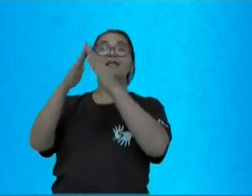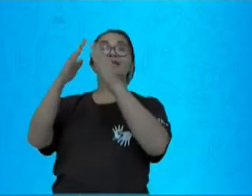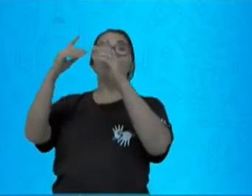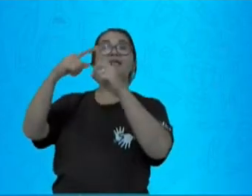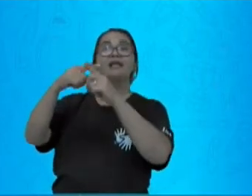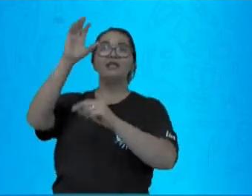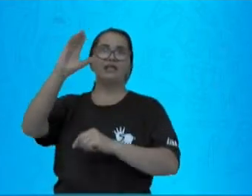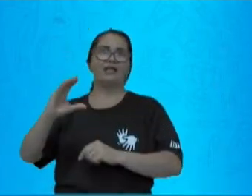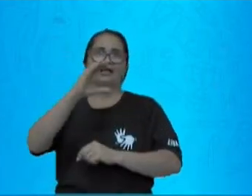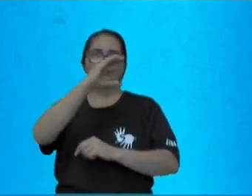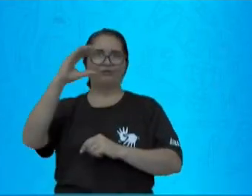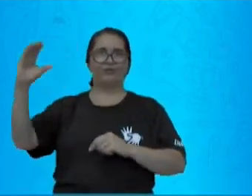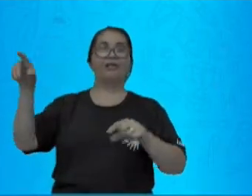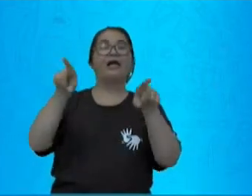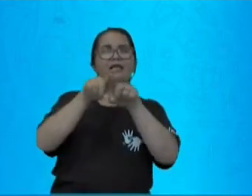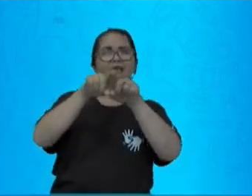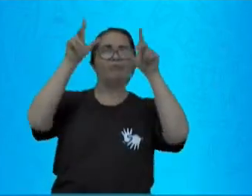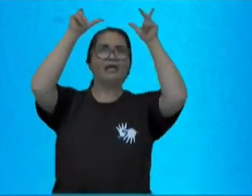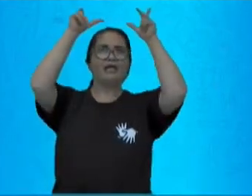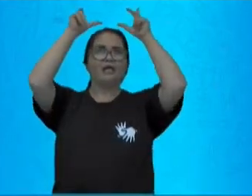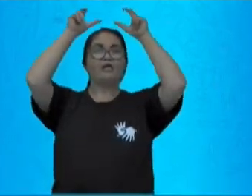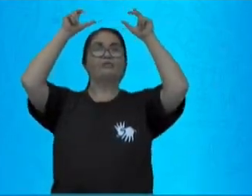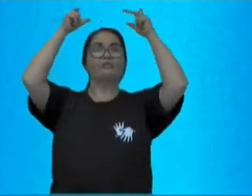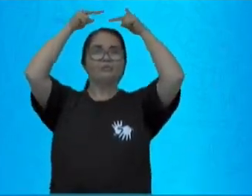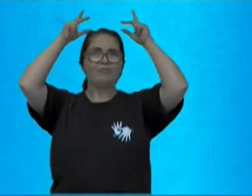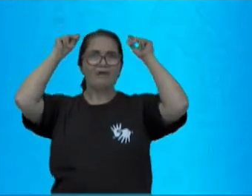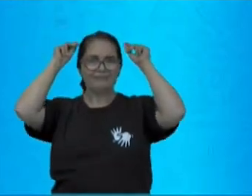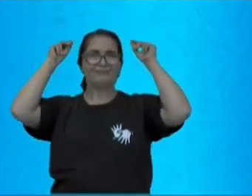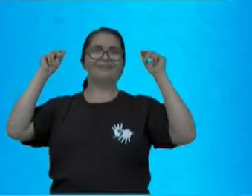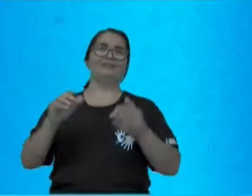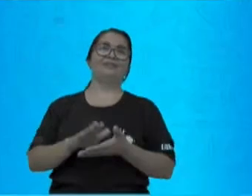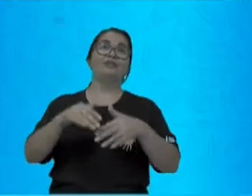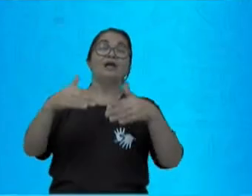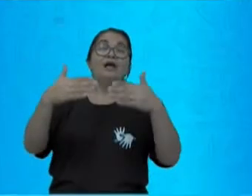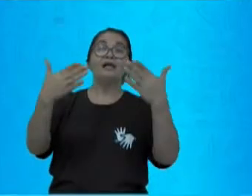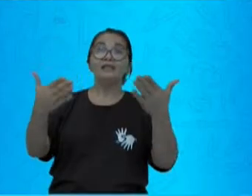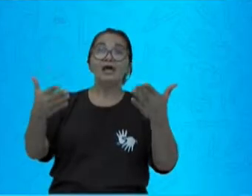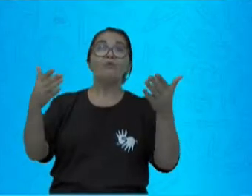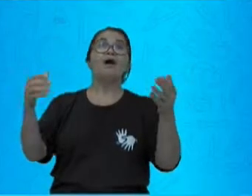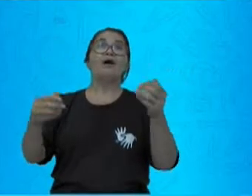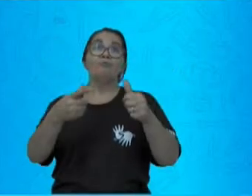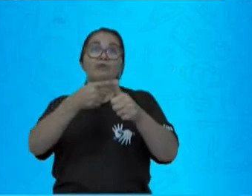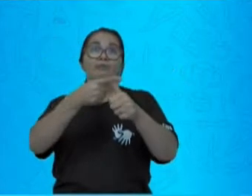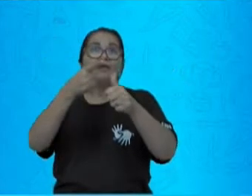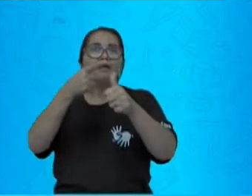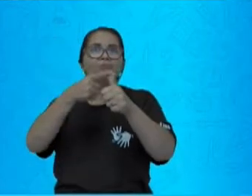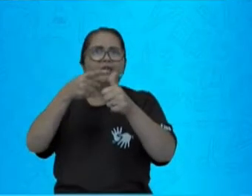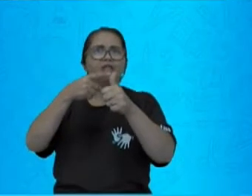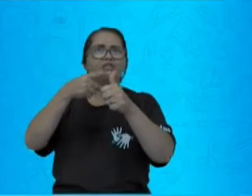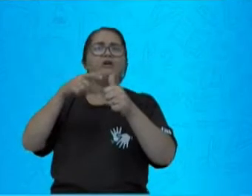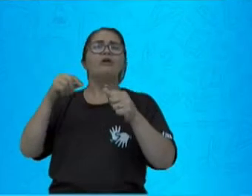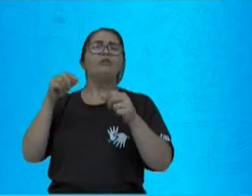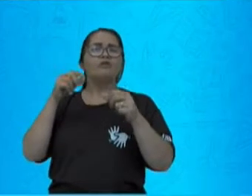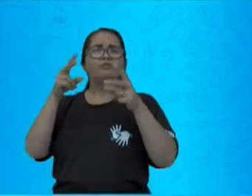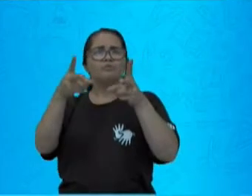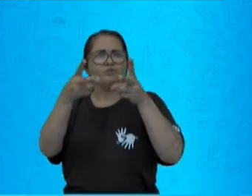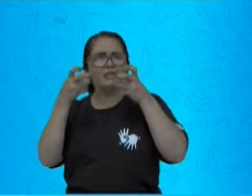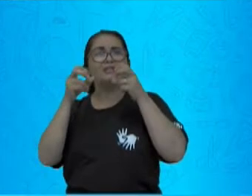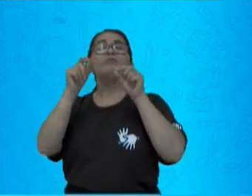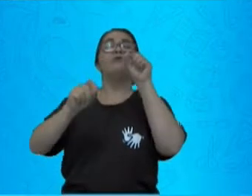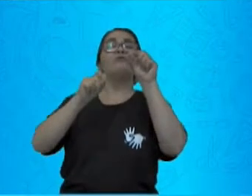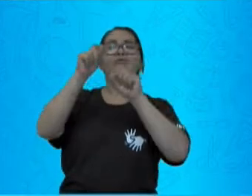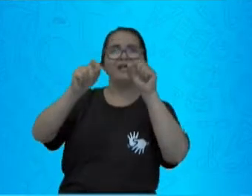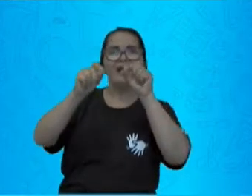ver algumas causas deste movimento. Primeiro foi o desenvolvimento do comércio e da